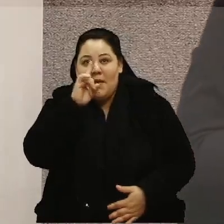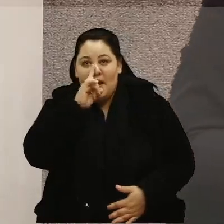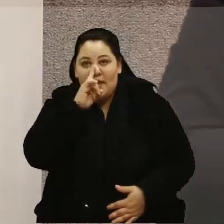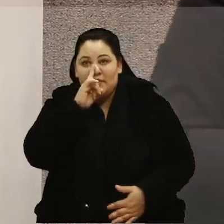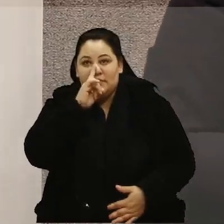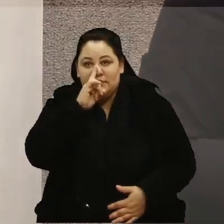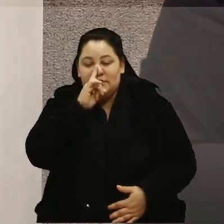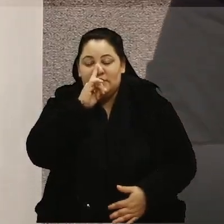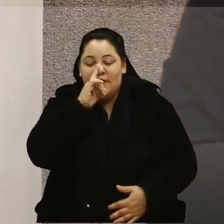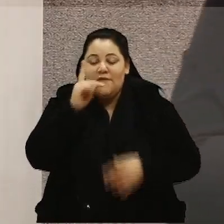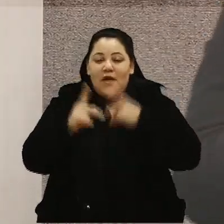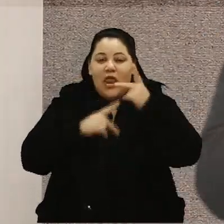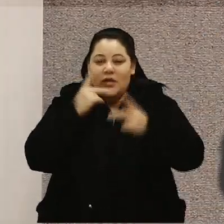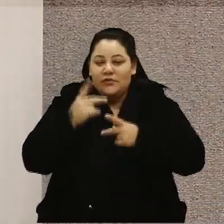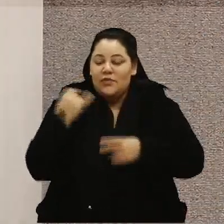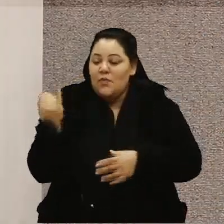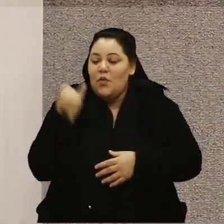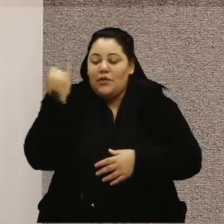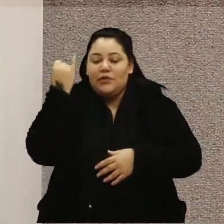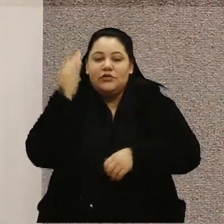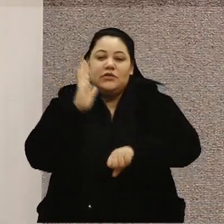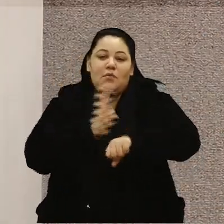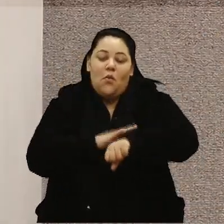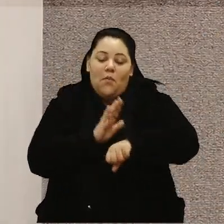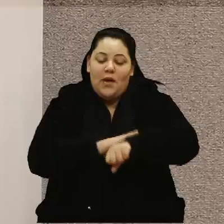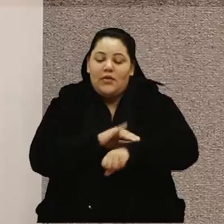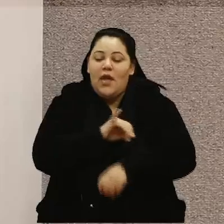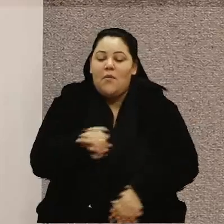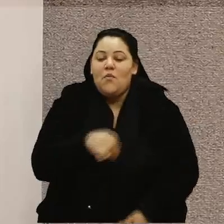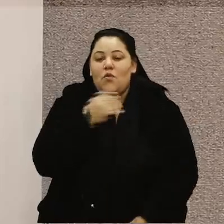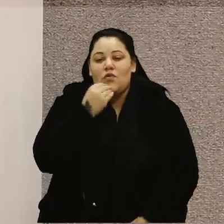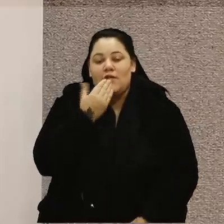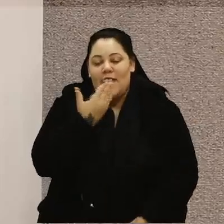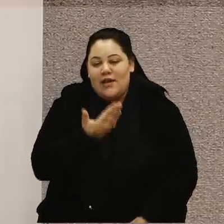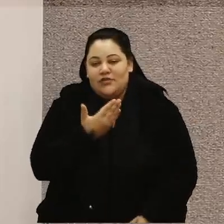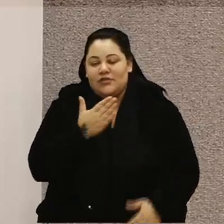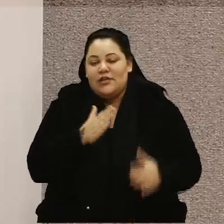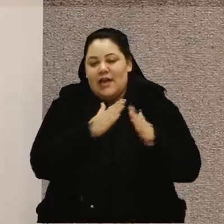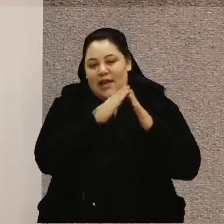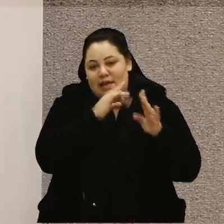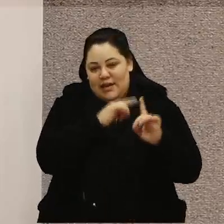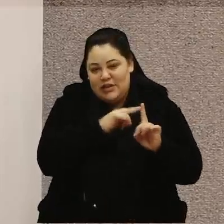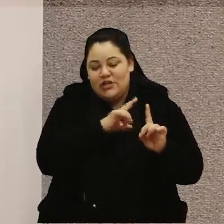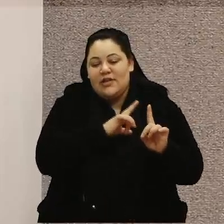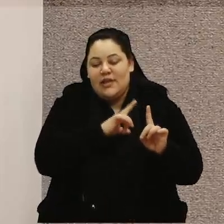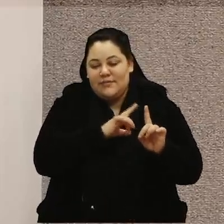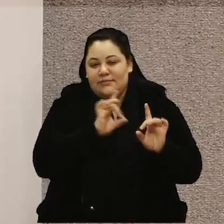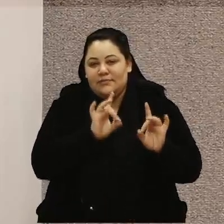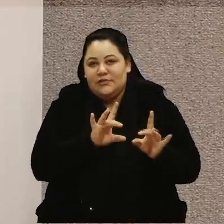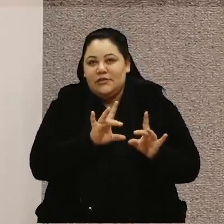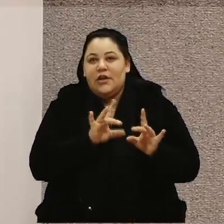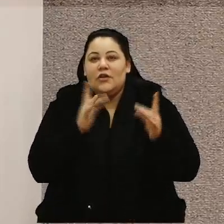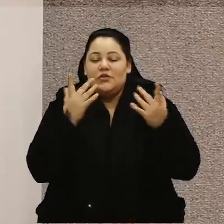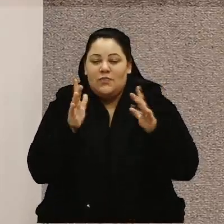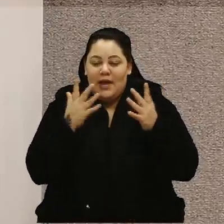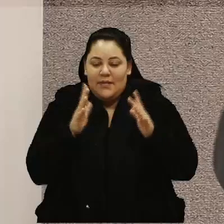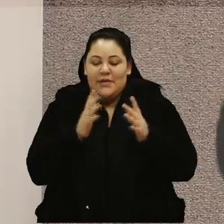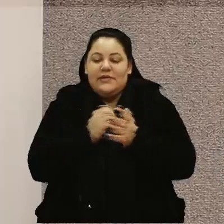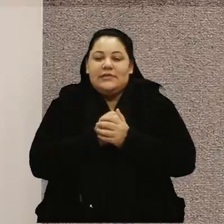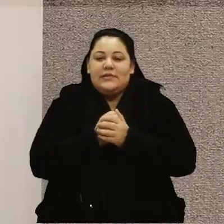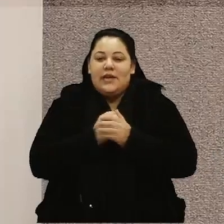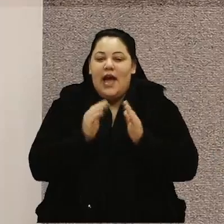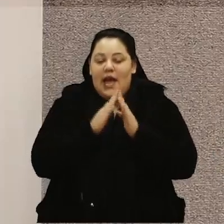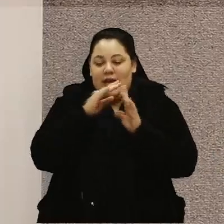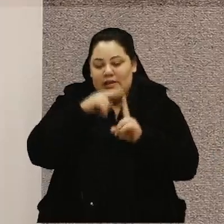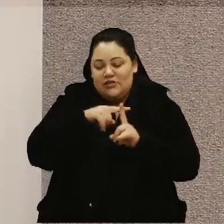importante foi para elas esse momento e essa oportunidade que a igreja tem deixado. Então, fica o belo exemplo aqui, registro os votos de congratulações e o desejo de que